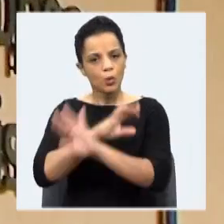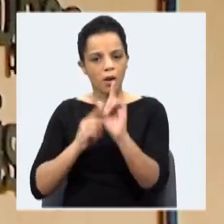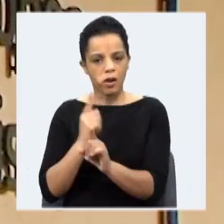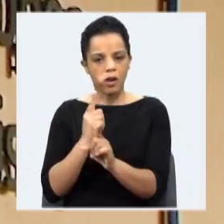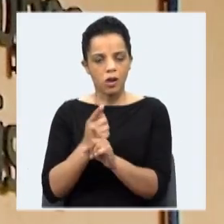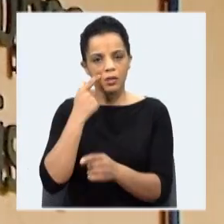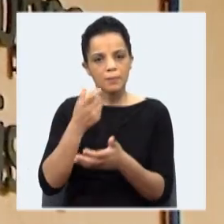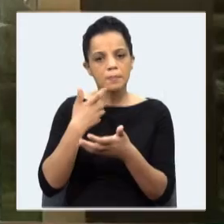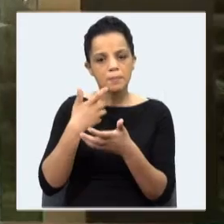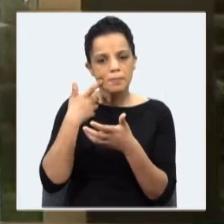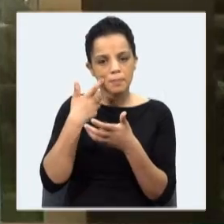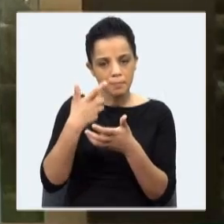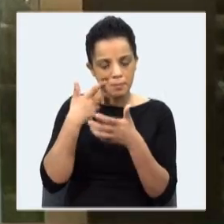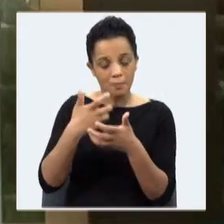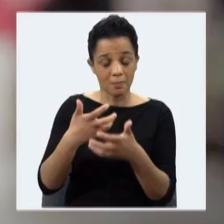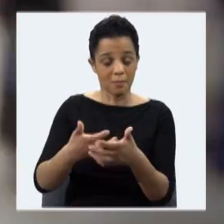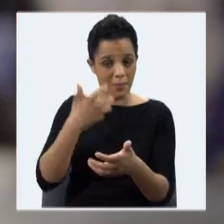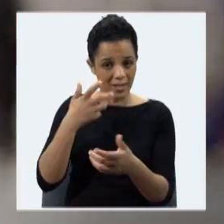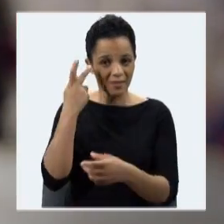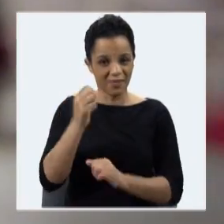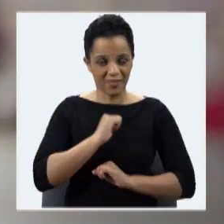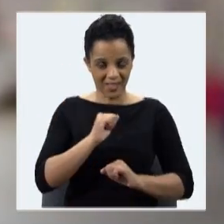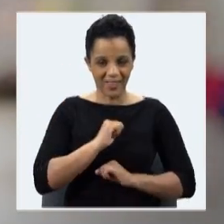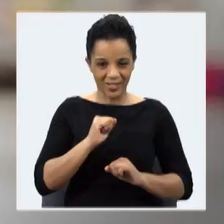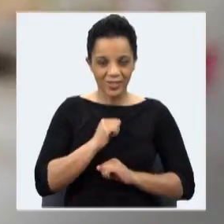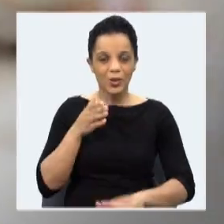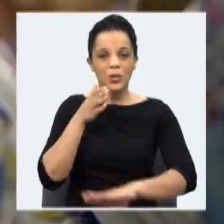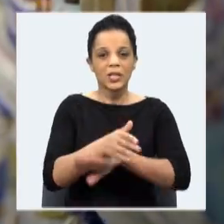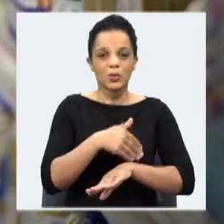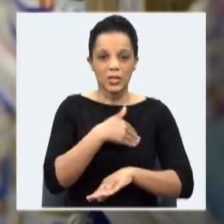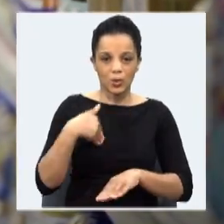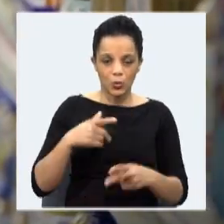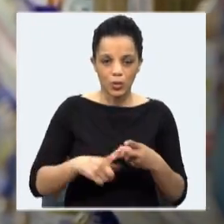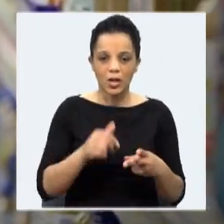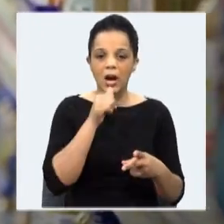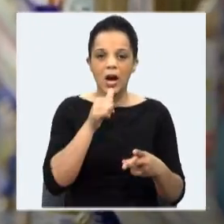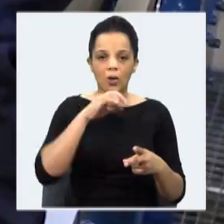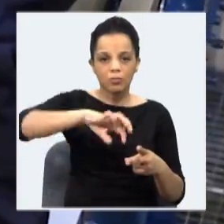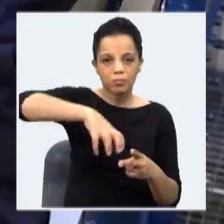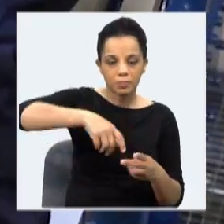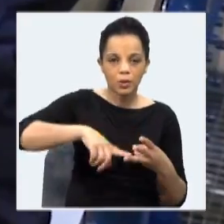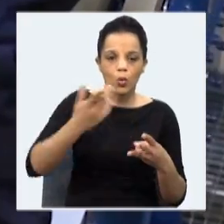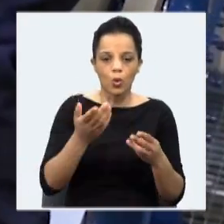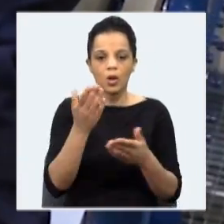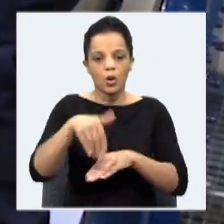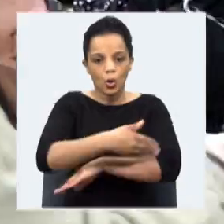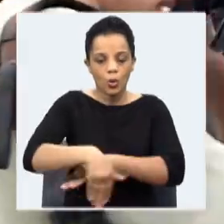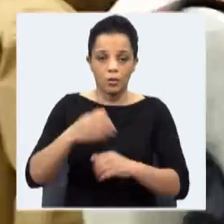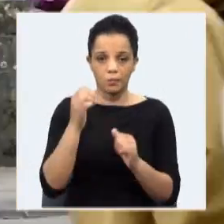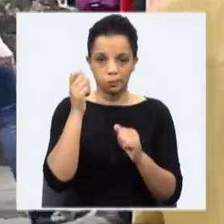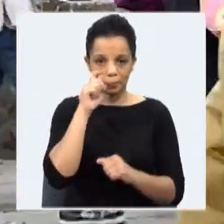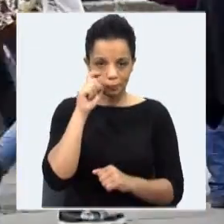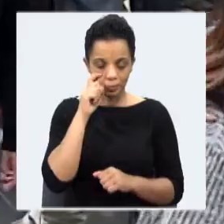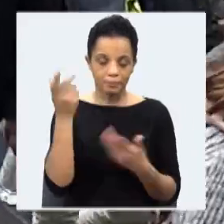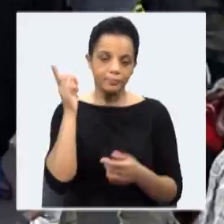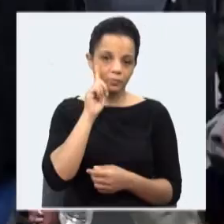a União Europeia não deixa de ter impacto nas nossas vidas. Exemplos disso são o acesso à saúde, à água potável ou à segurança